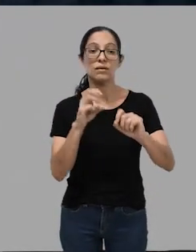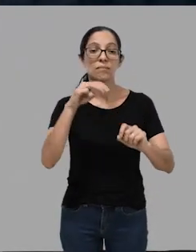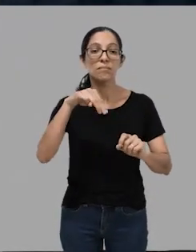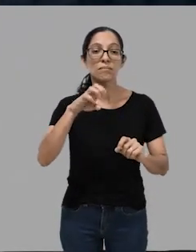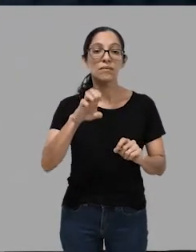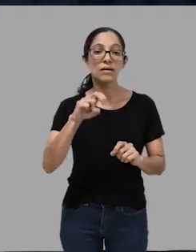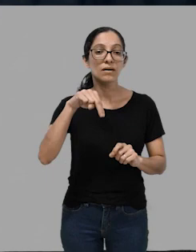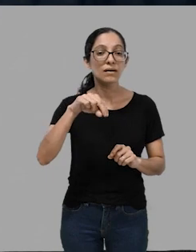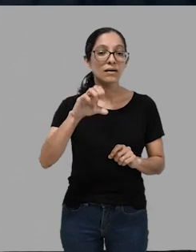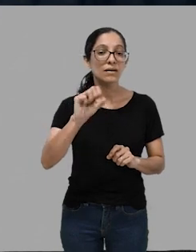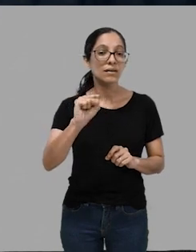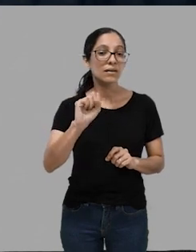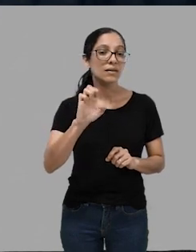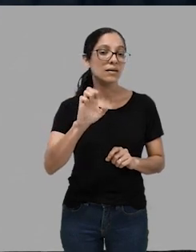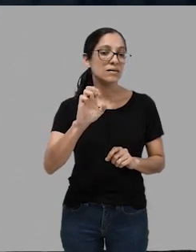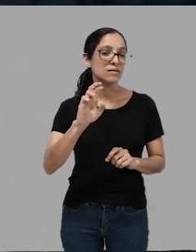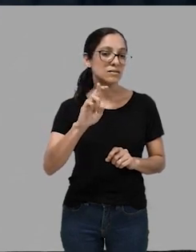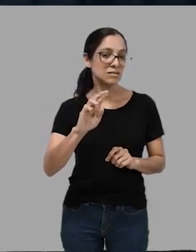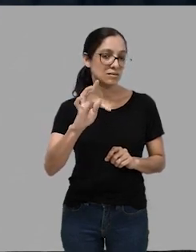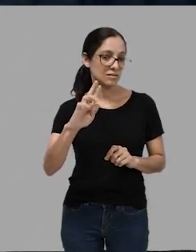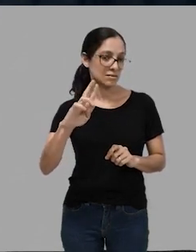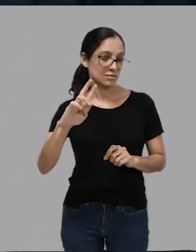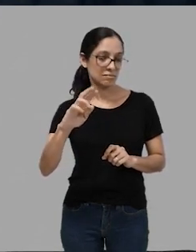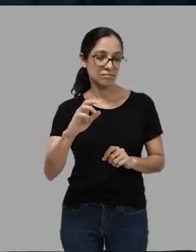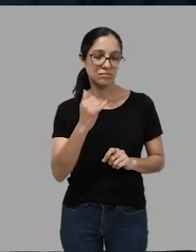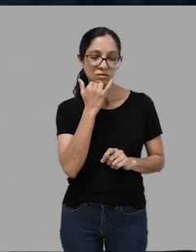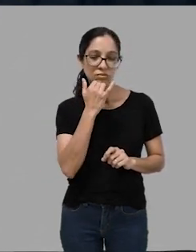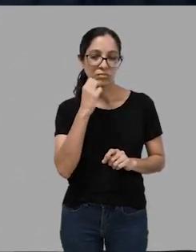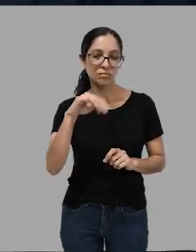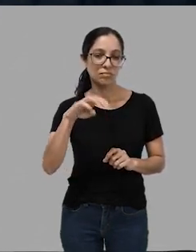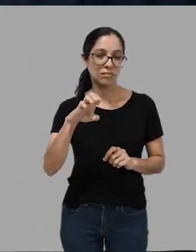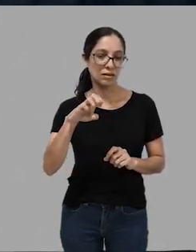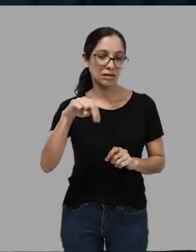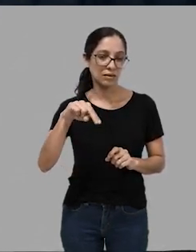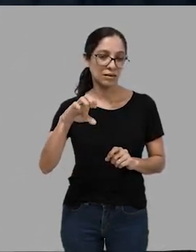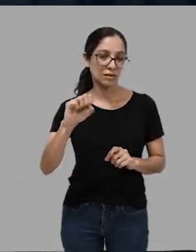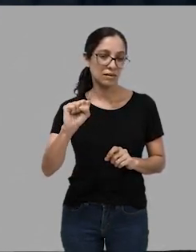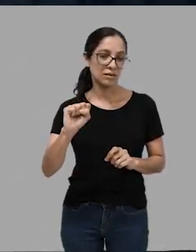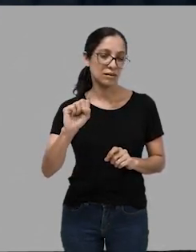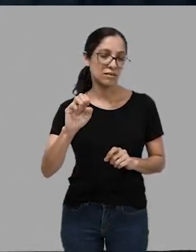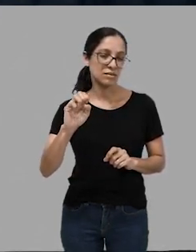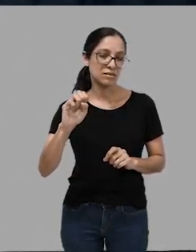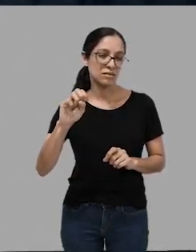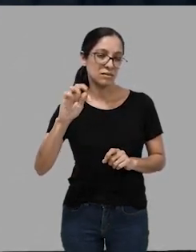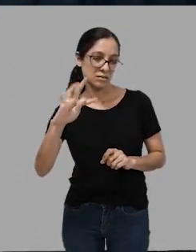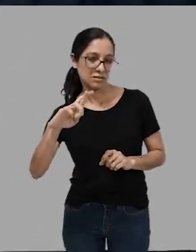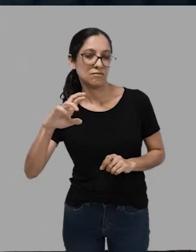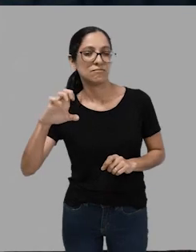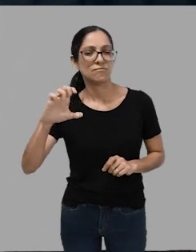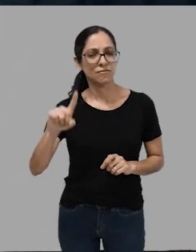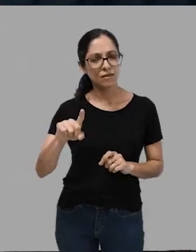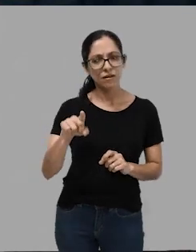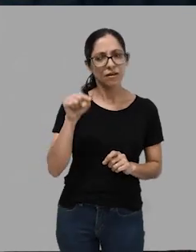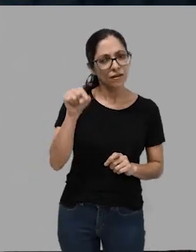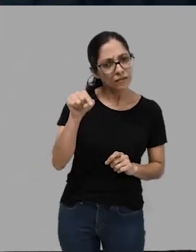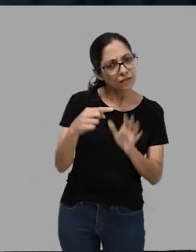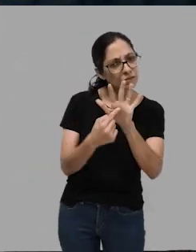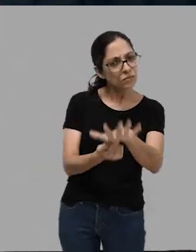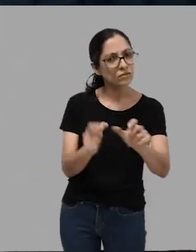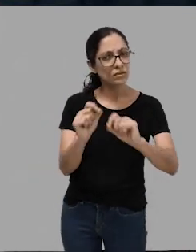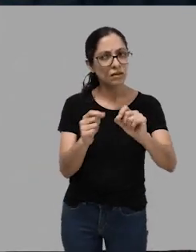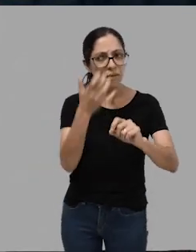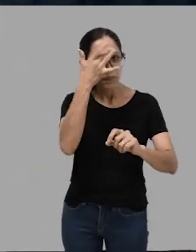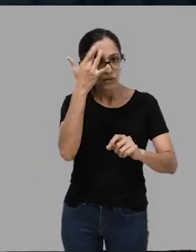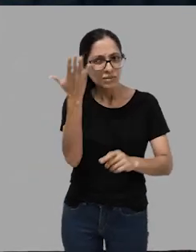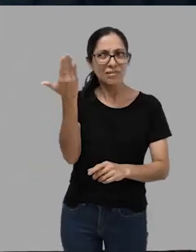lá da idade média lá do trovadorismo aqueles que cantavam as canções né tem o